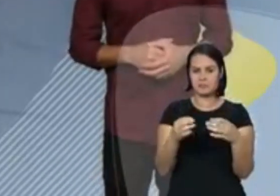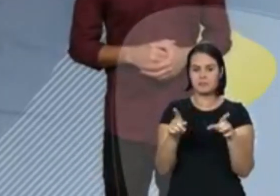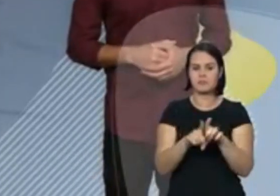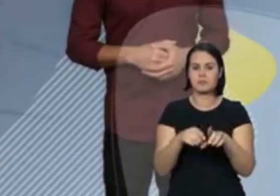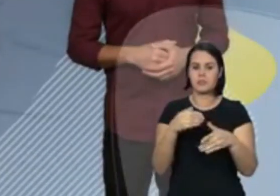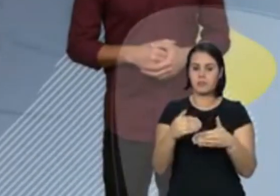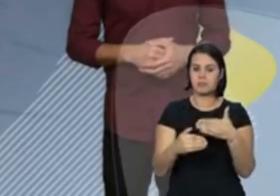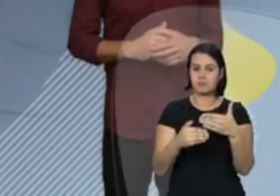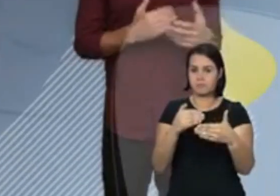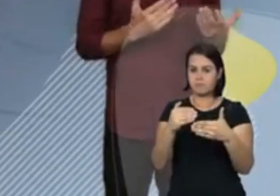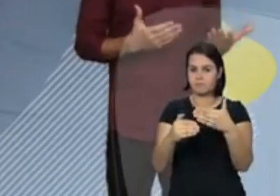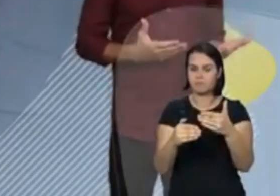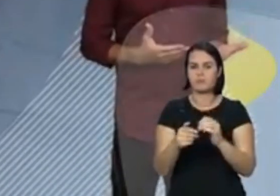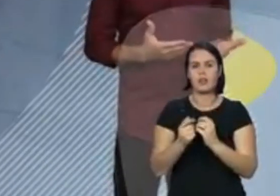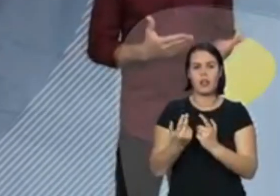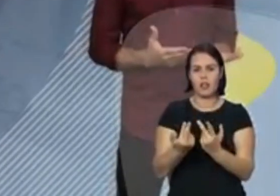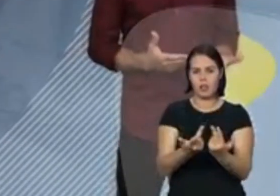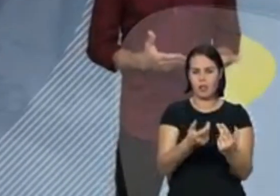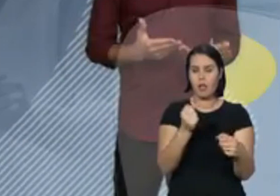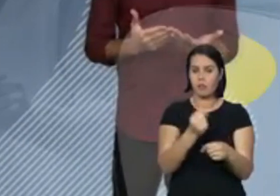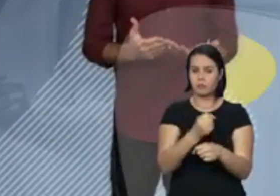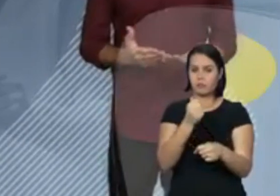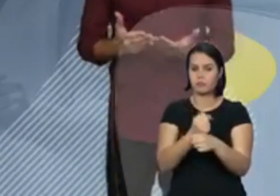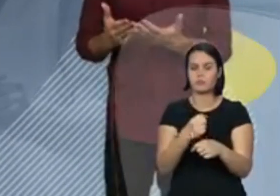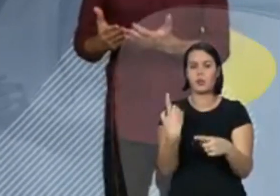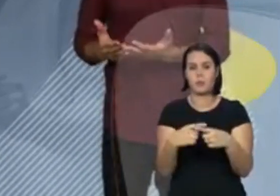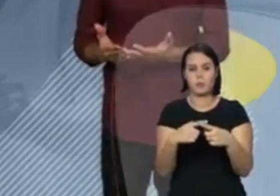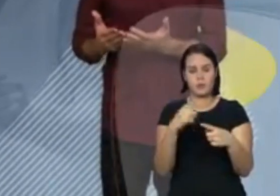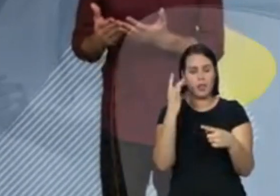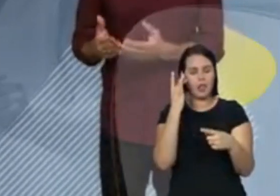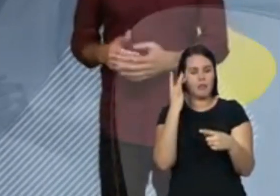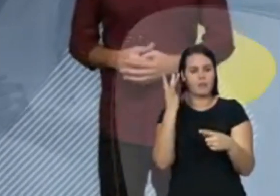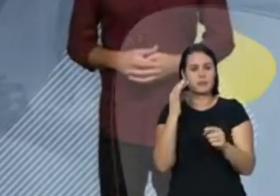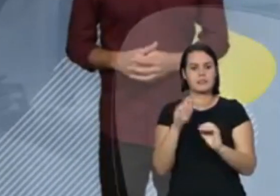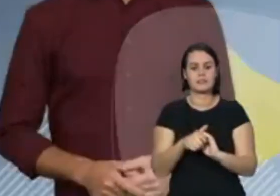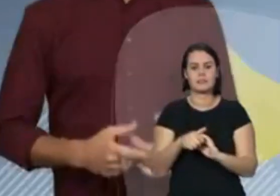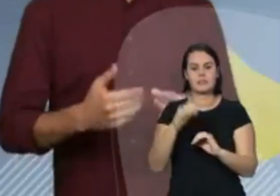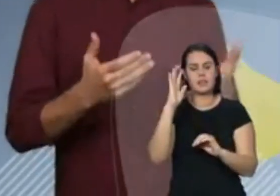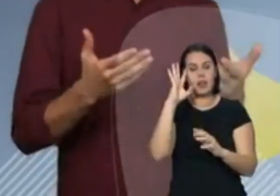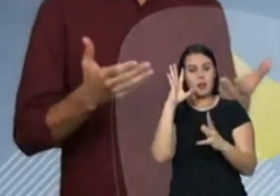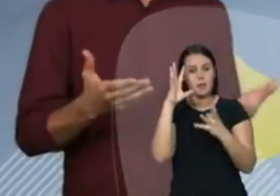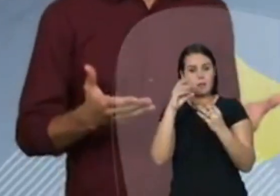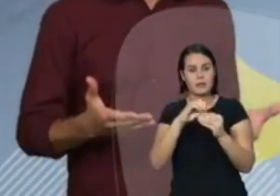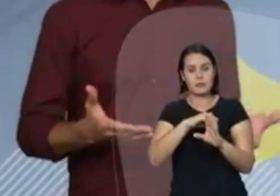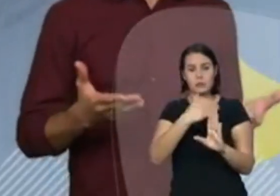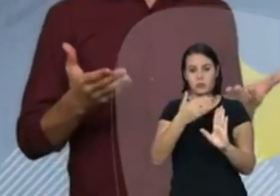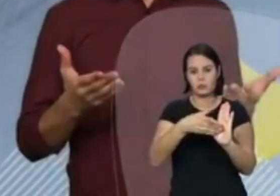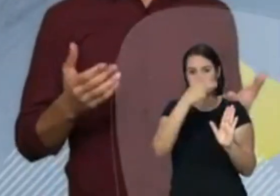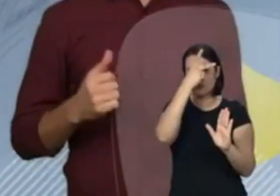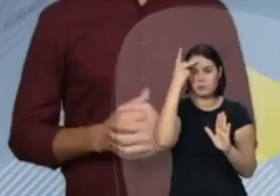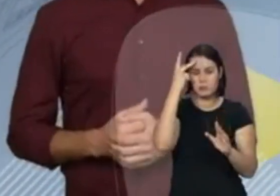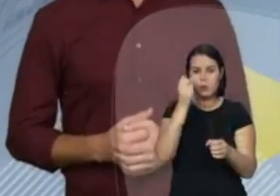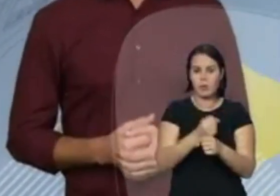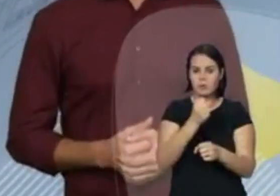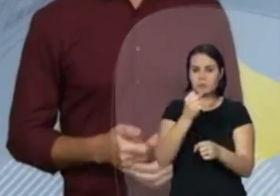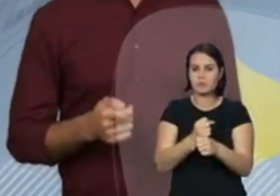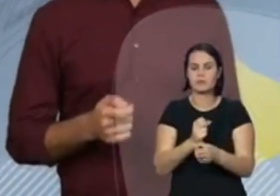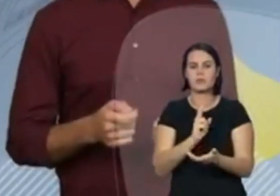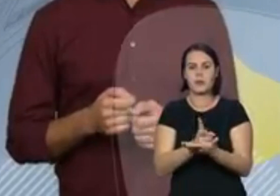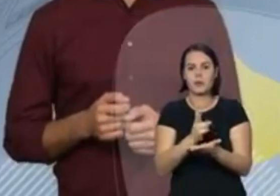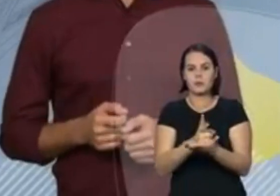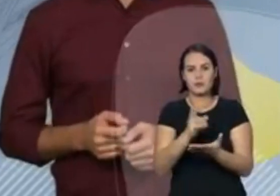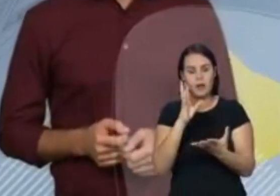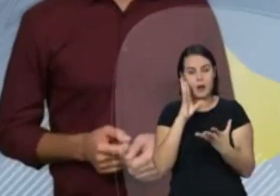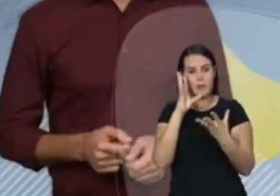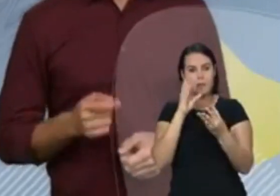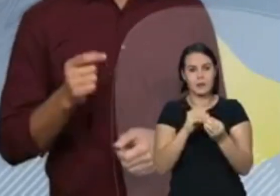de execução da obra, para facilitar a compreensão de todos os envolvidos na construção. E para dar continuidade à compreensão desse tema,